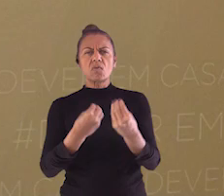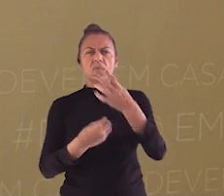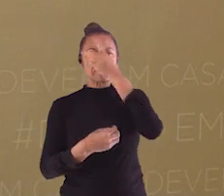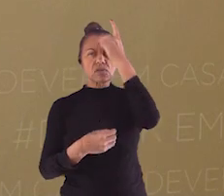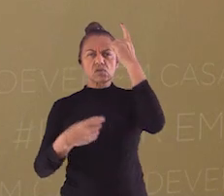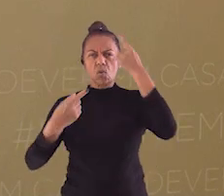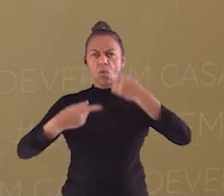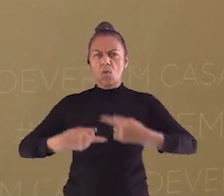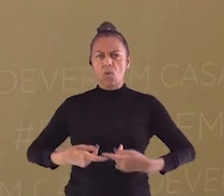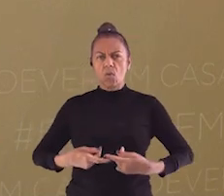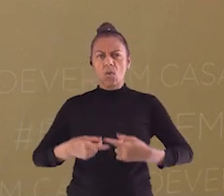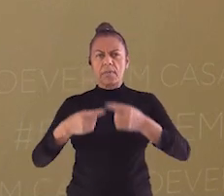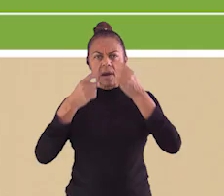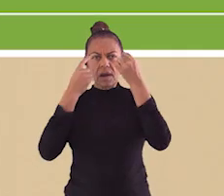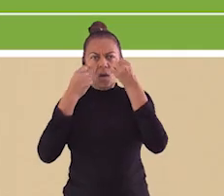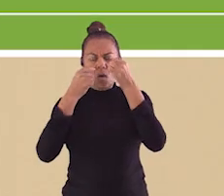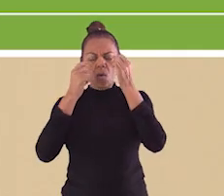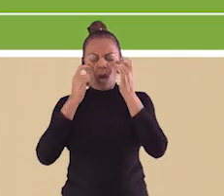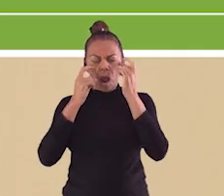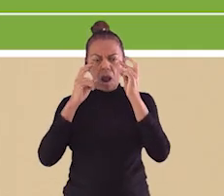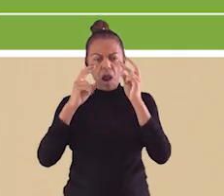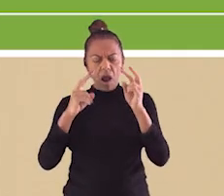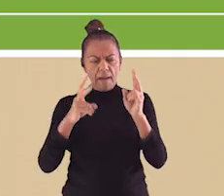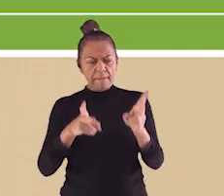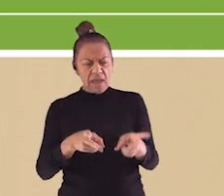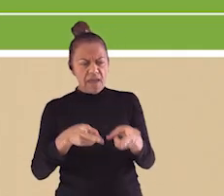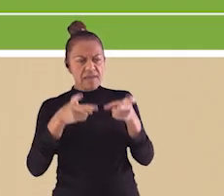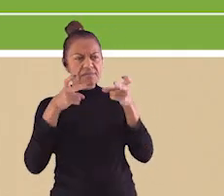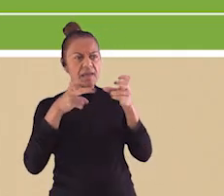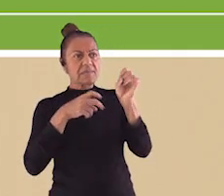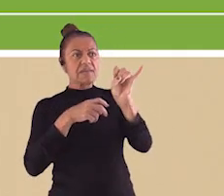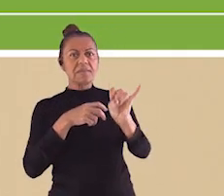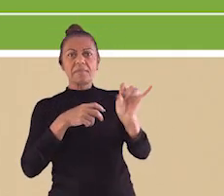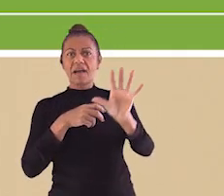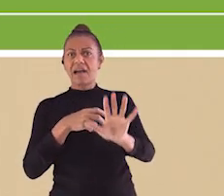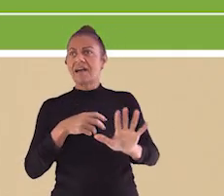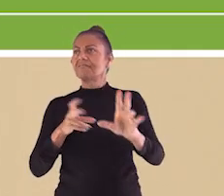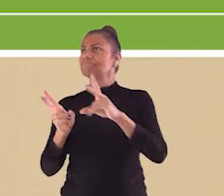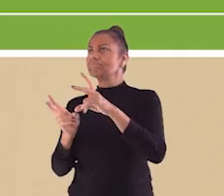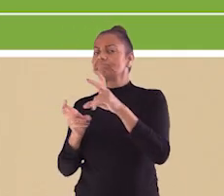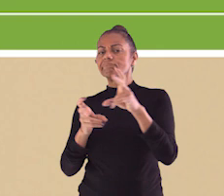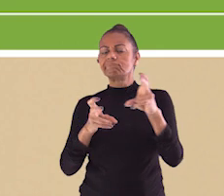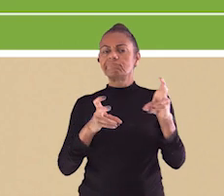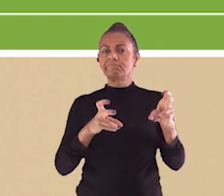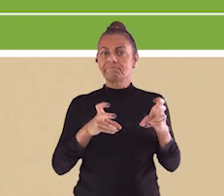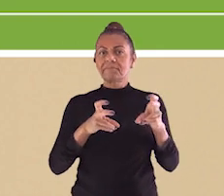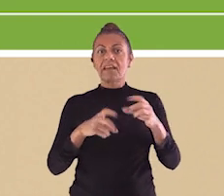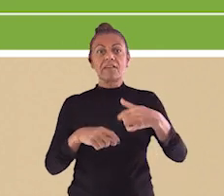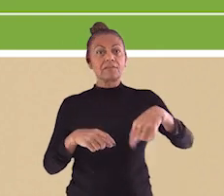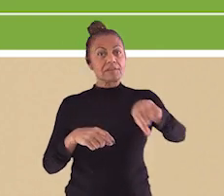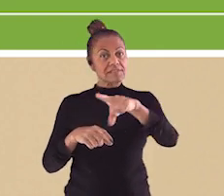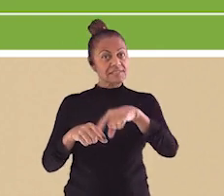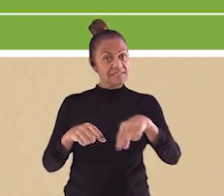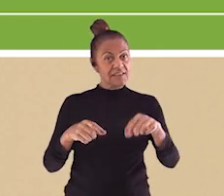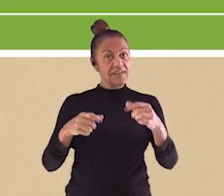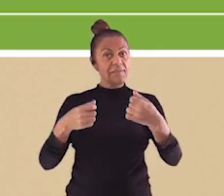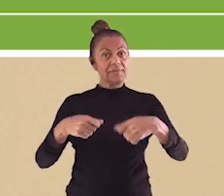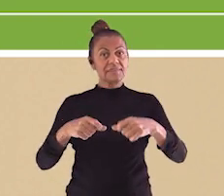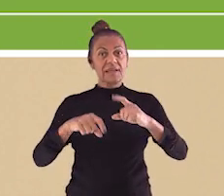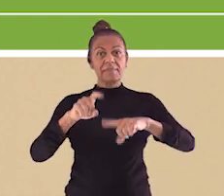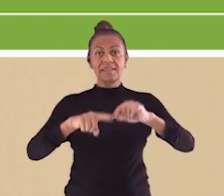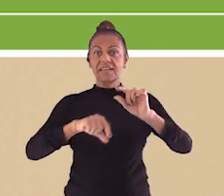capta as imagens ao seu redor. Você também pode reproduzir em casa. Vamos precisar de um copo com